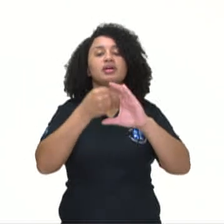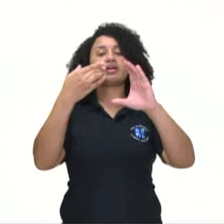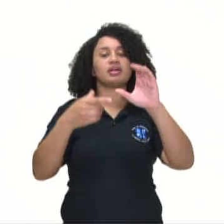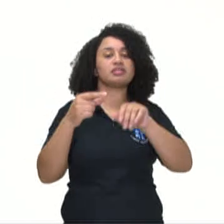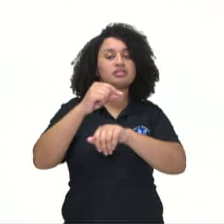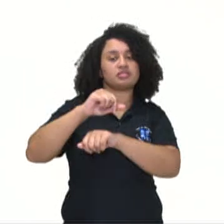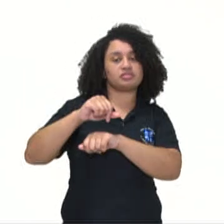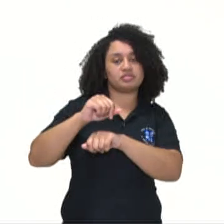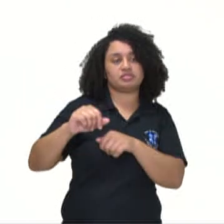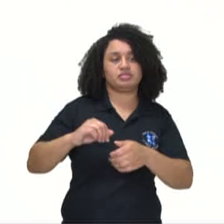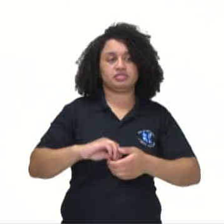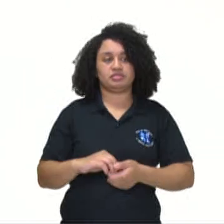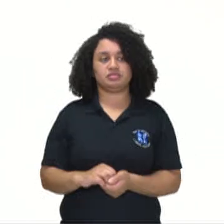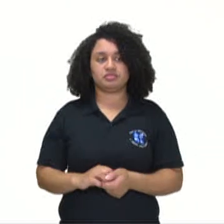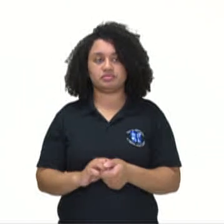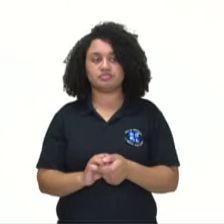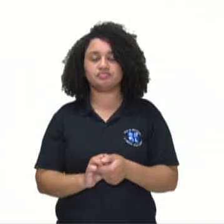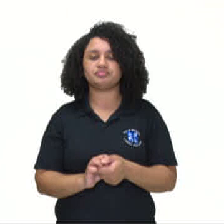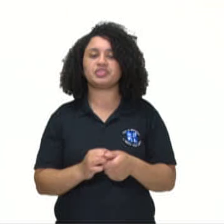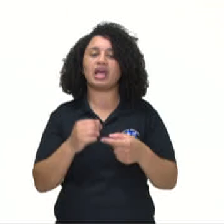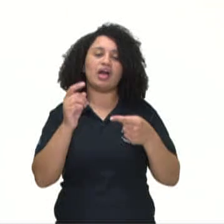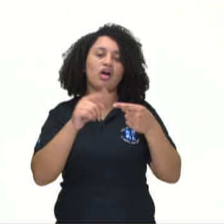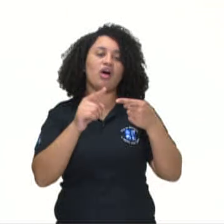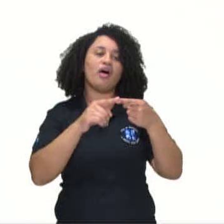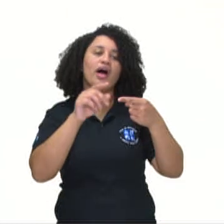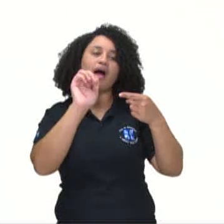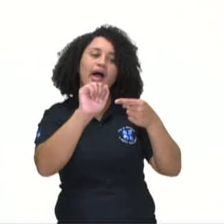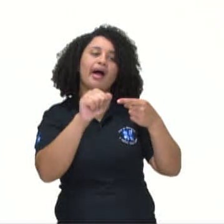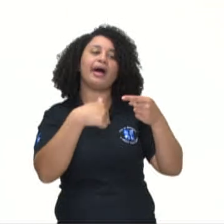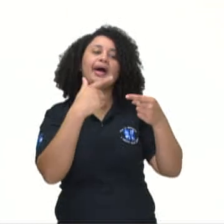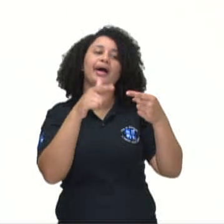capitalismo. Letra A, propriedade privada, meios de